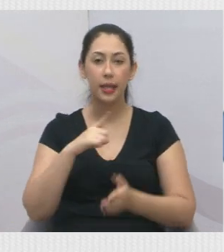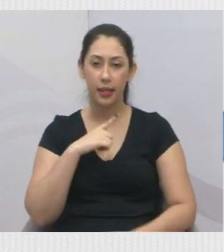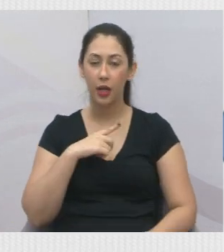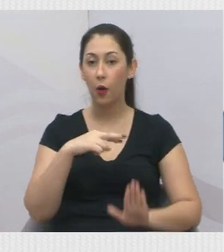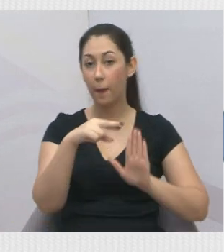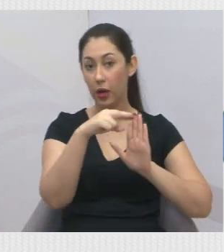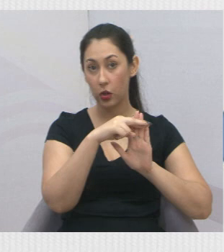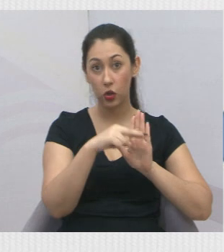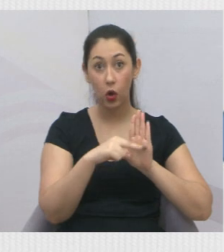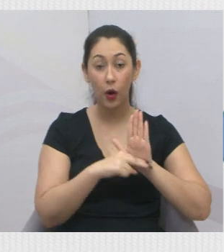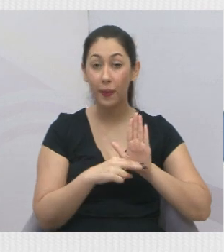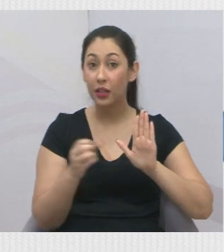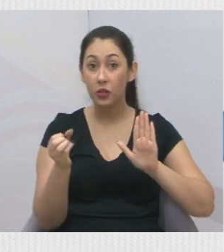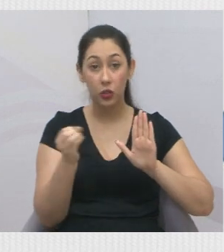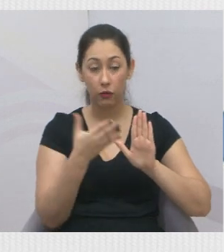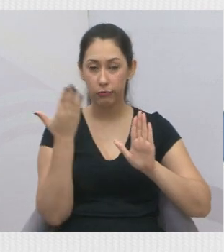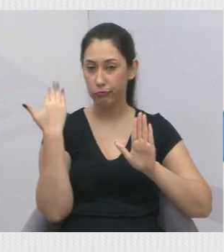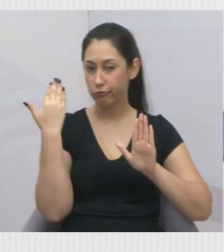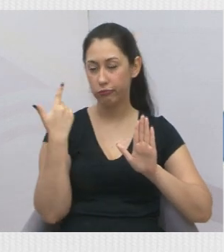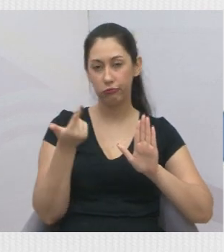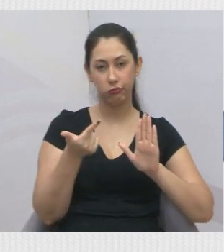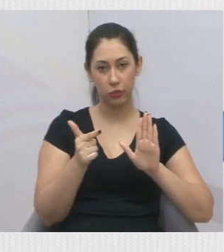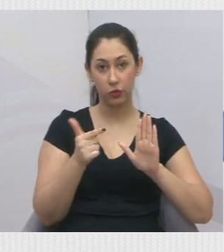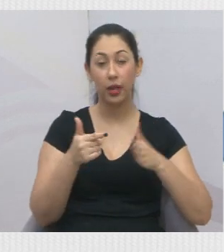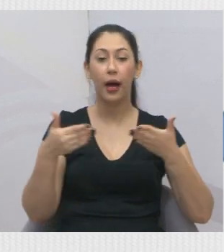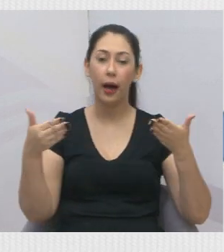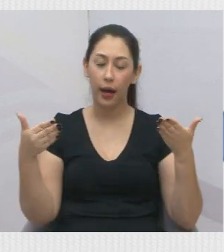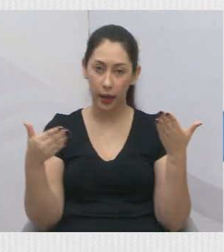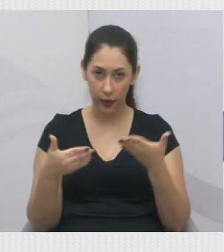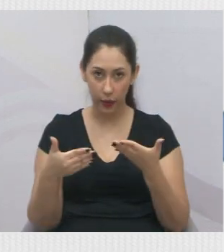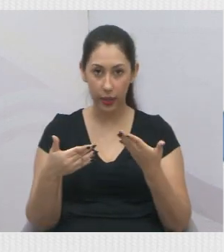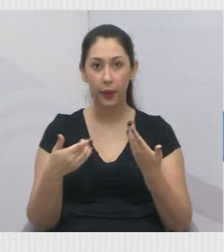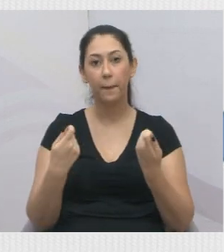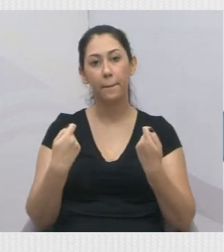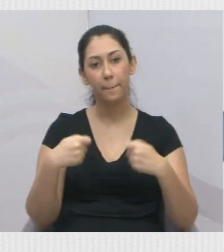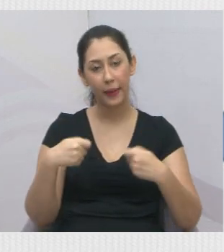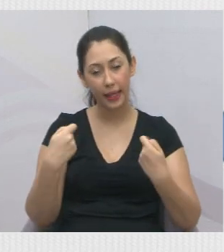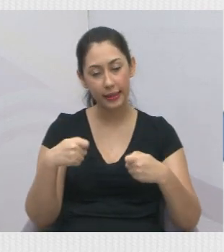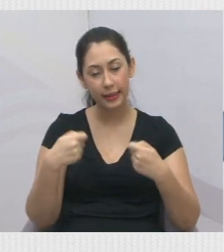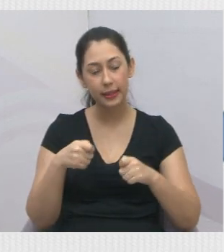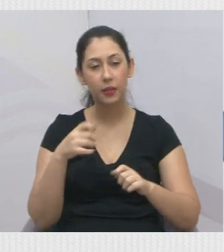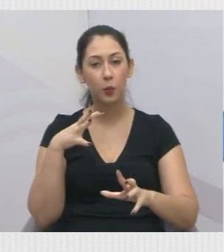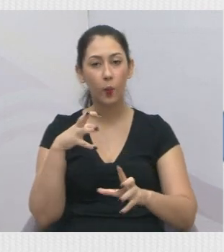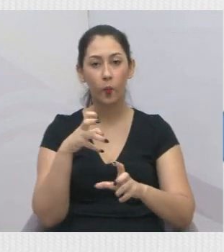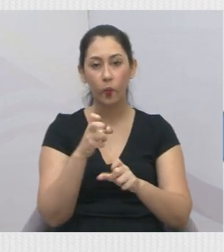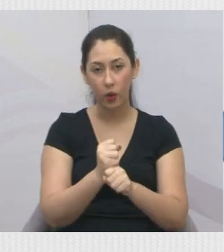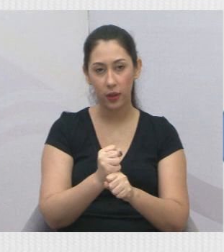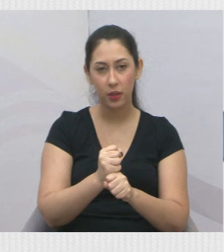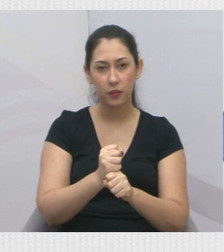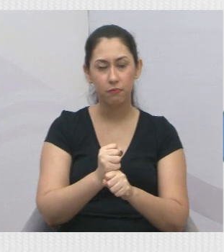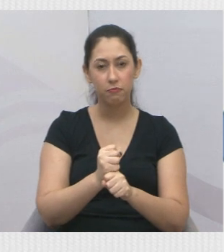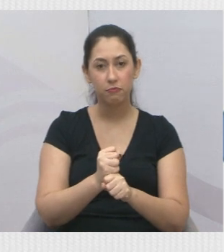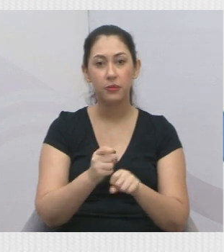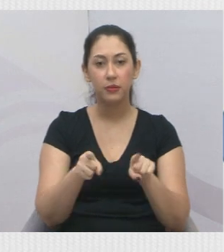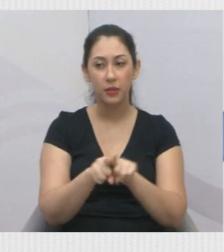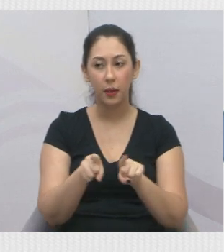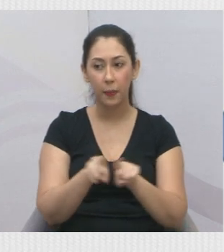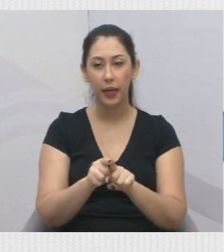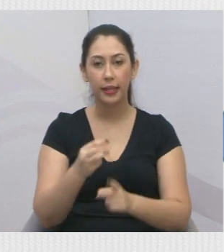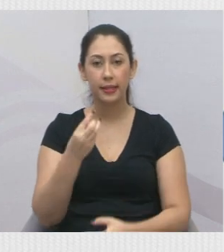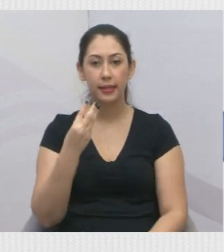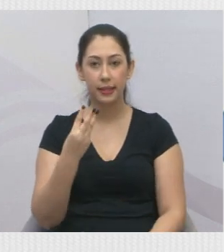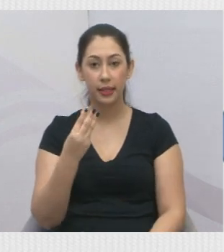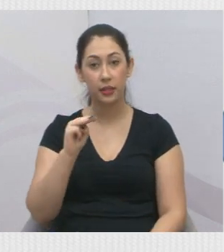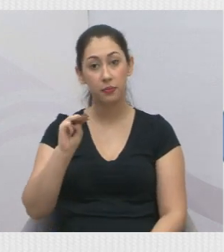nova, não tinha essa instrução. Agora, para compor a receita corrente líquida, temos que deduzir esse montante, que foi